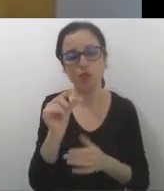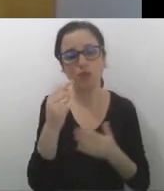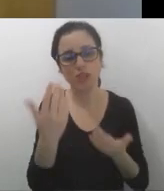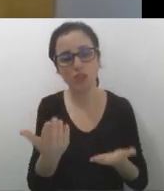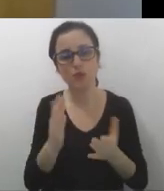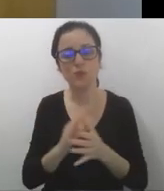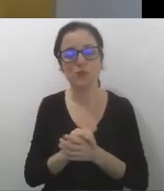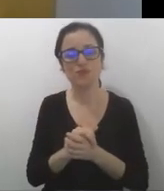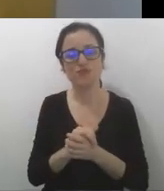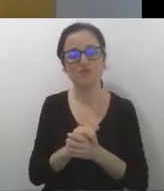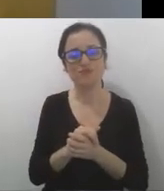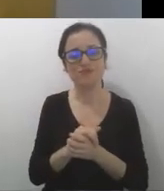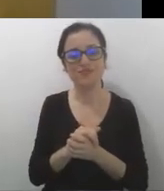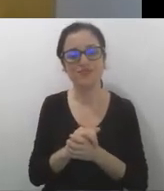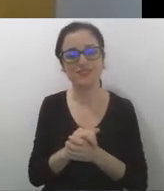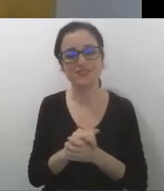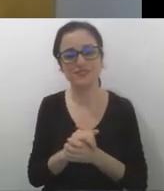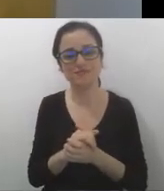Era só para mostrar um pouquinho.